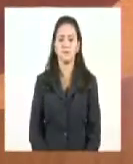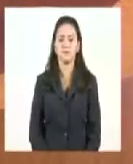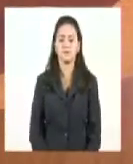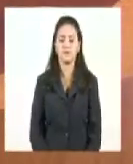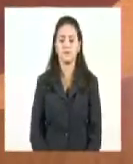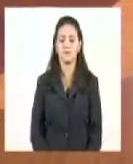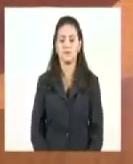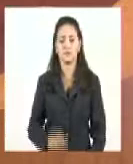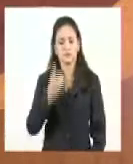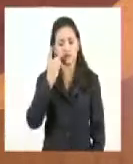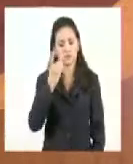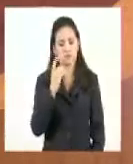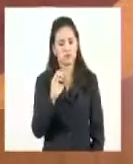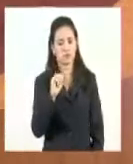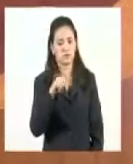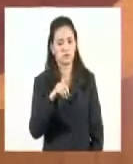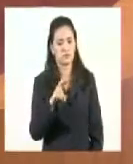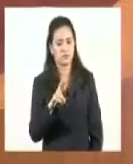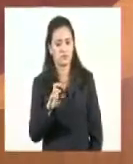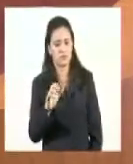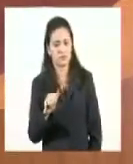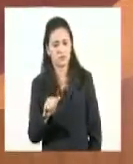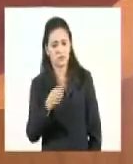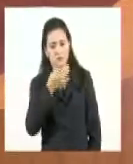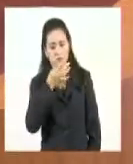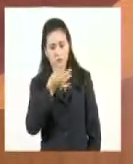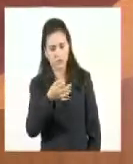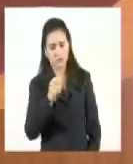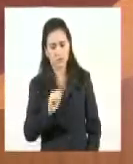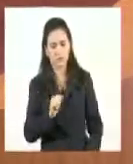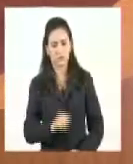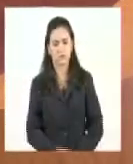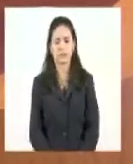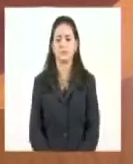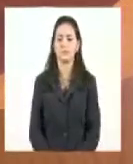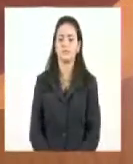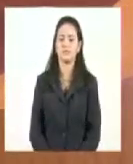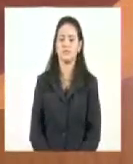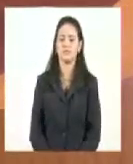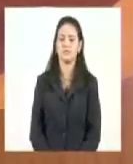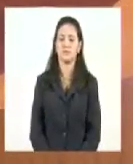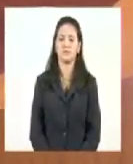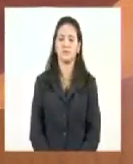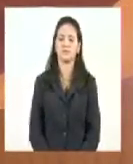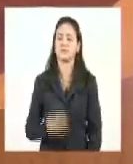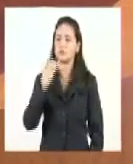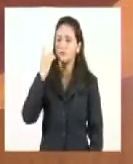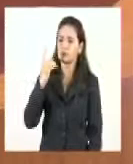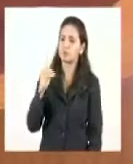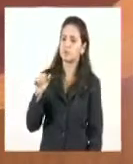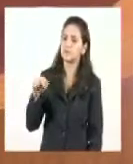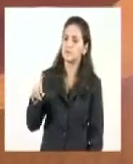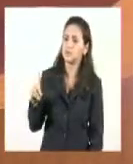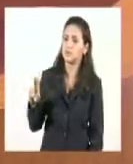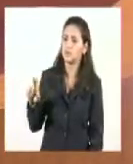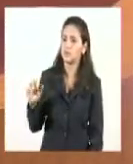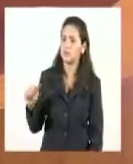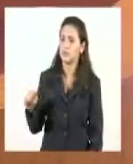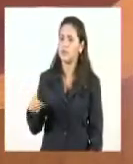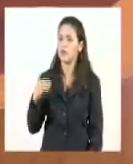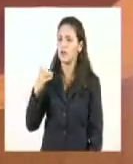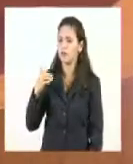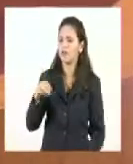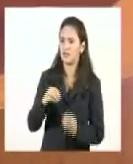Deputada Andréia, assim que possível, me conceda uma parte. Pode falar. Deputada Andréia, esse caso do Detran, que eu já estou cansado